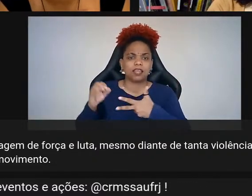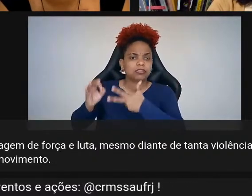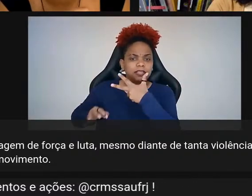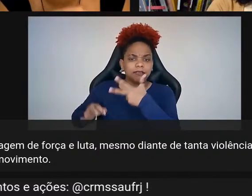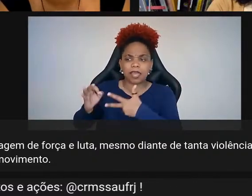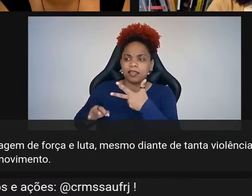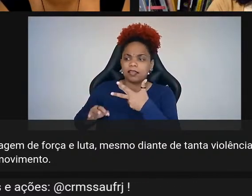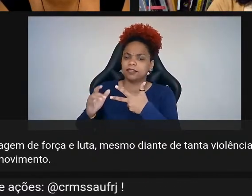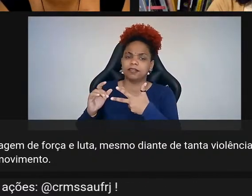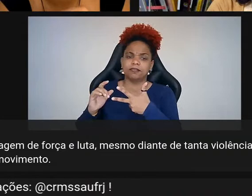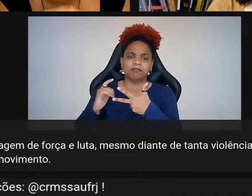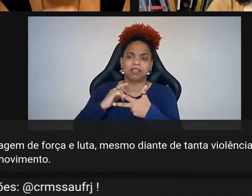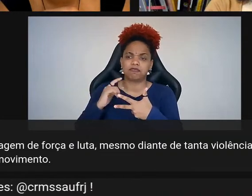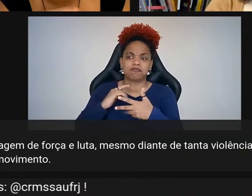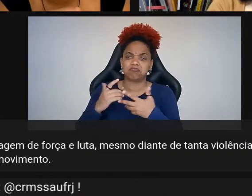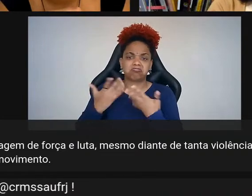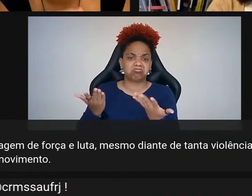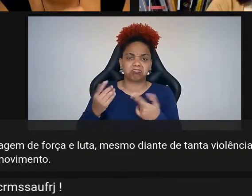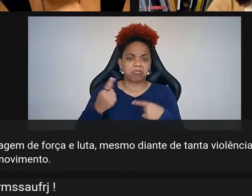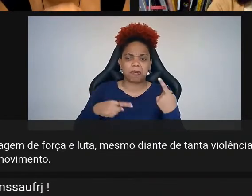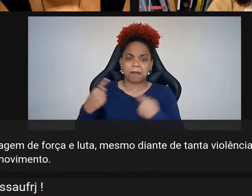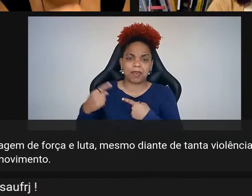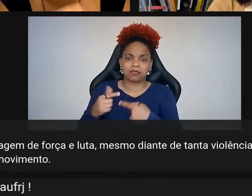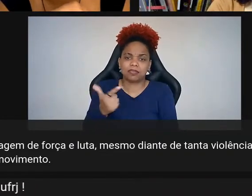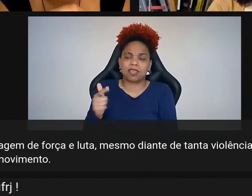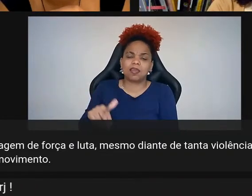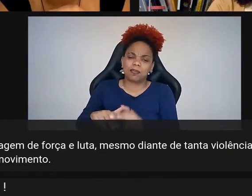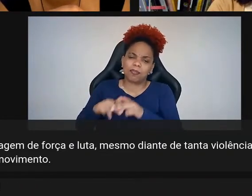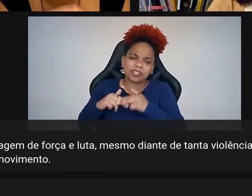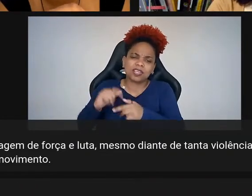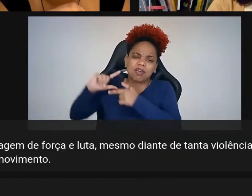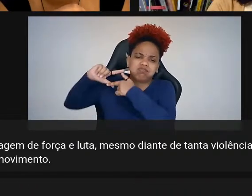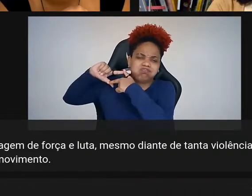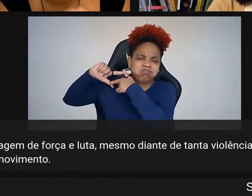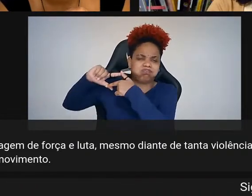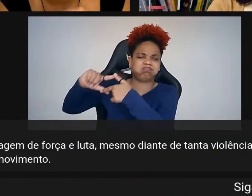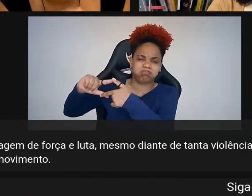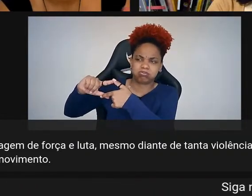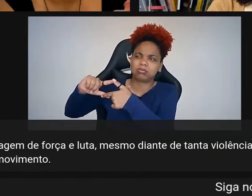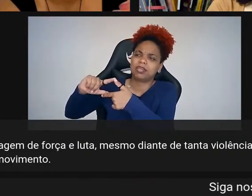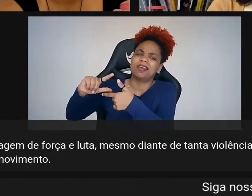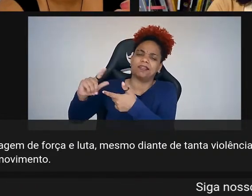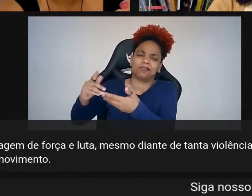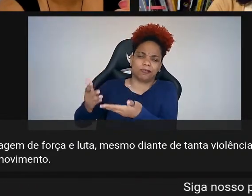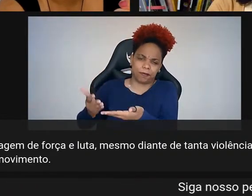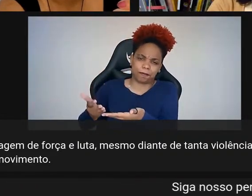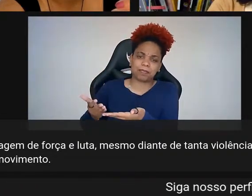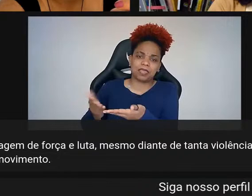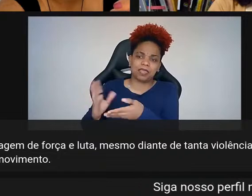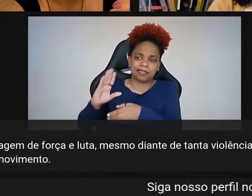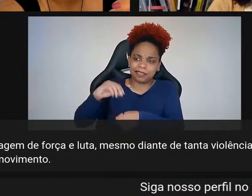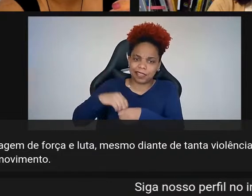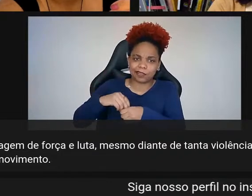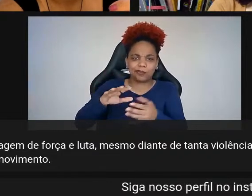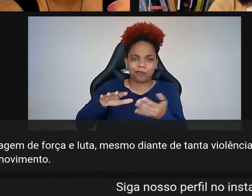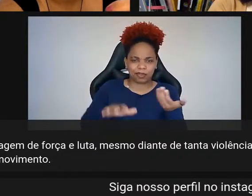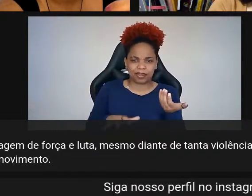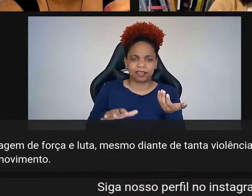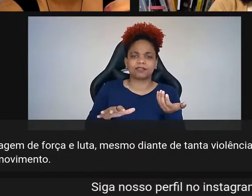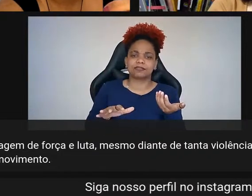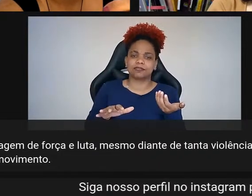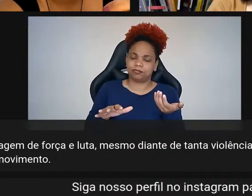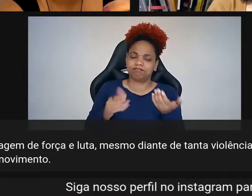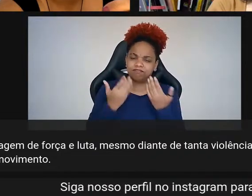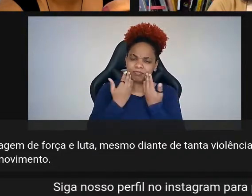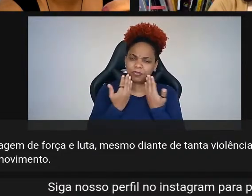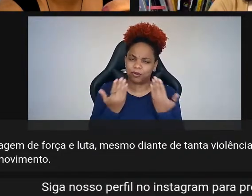emperrada, né? Por causa do conservadorismo, né? Do Congresso, que eu acho que reflete um